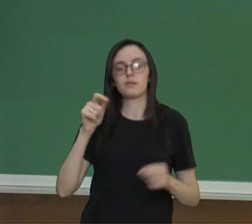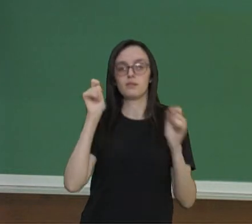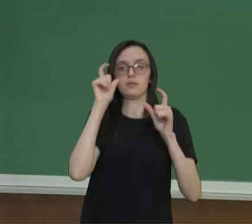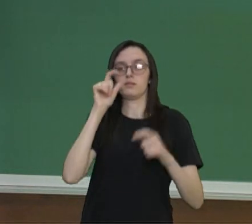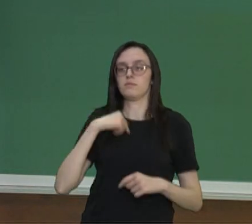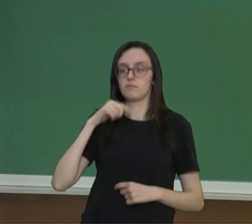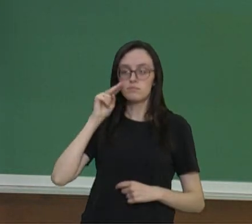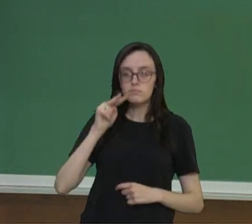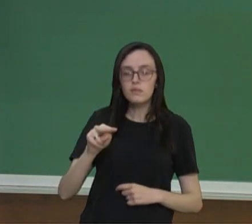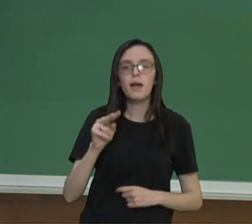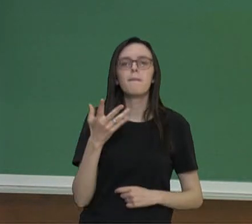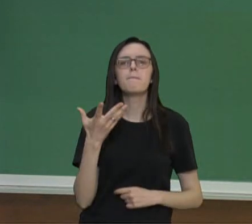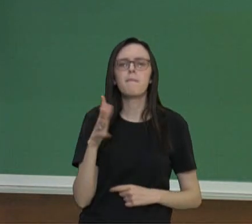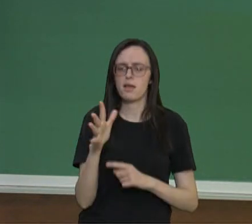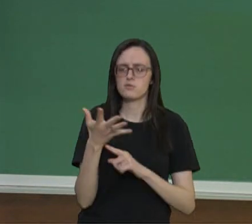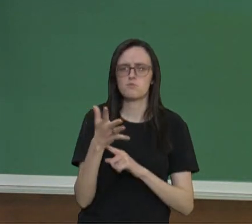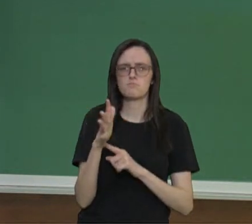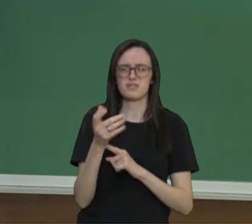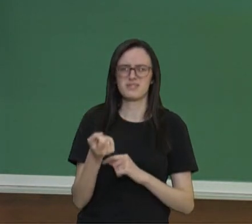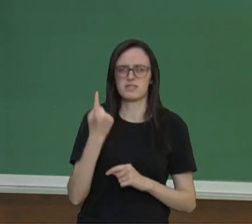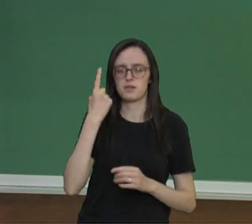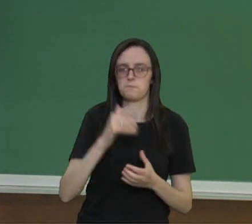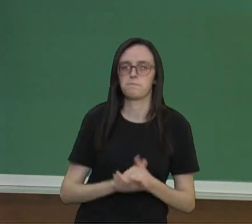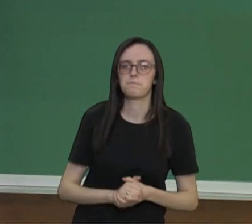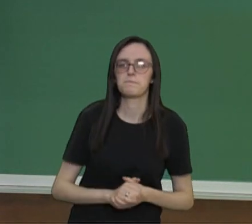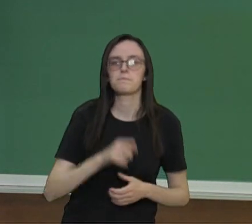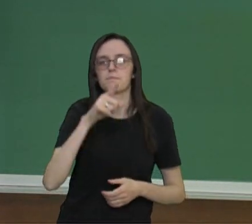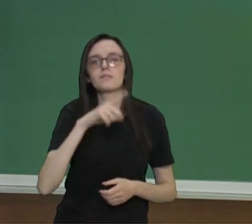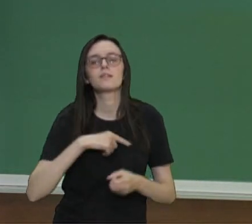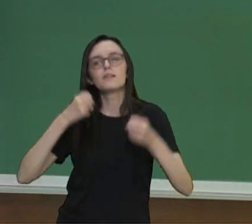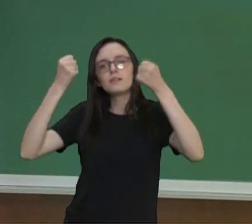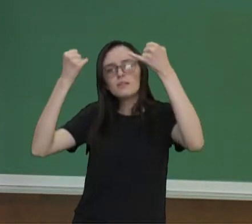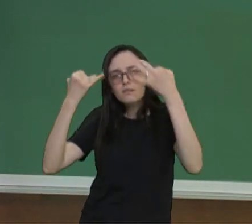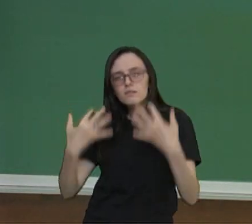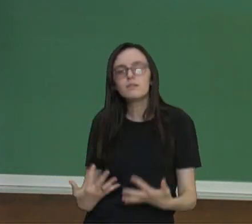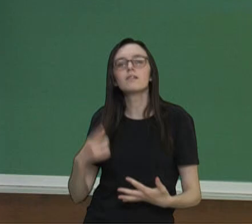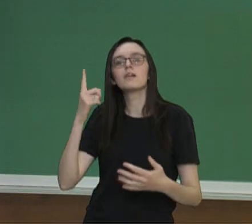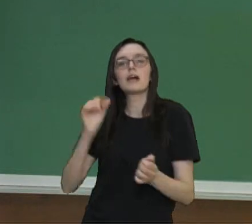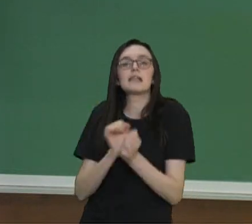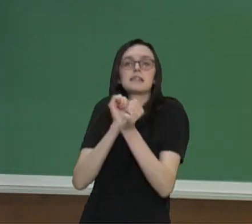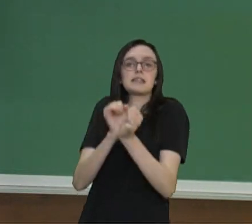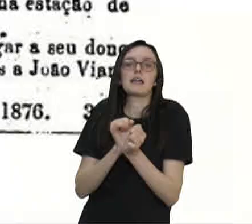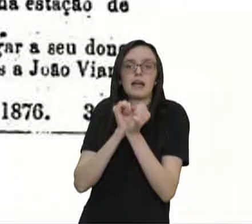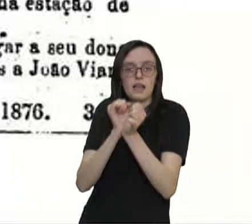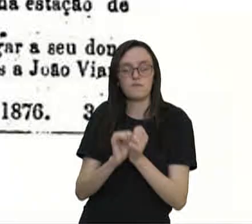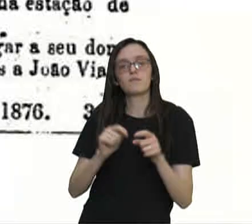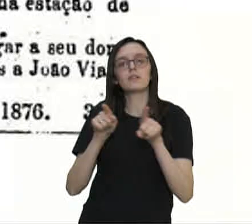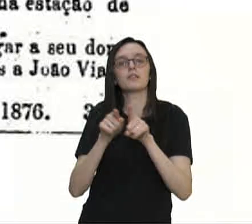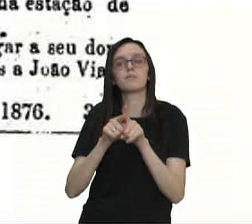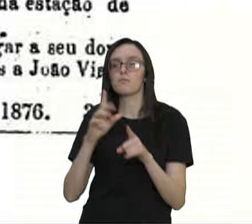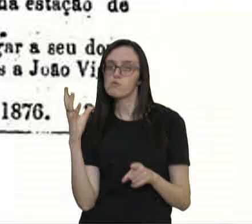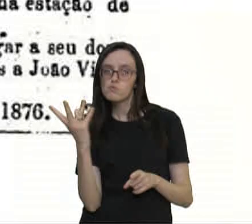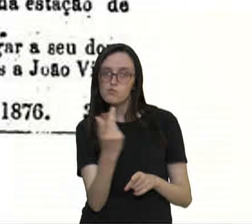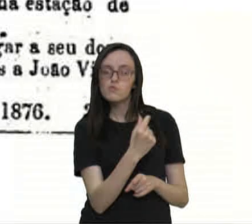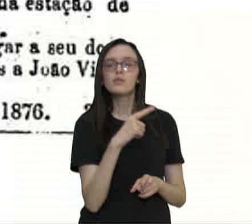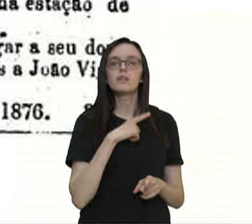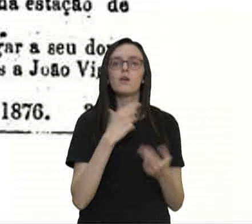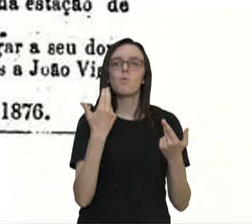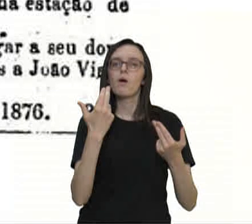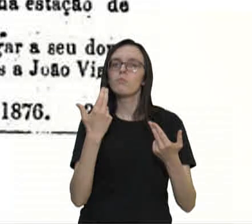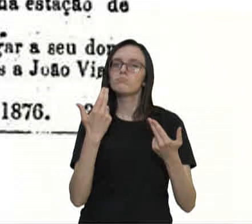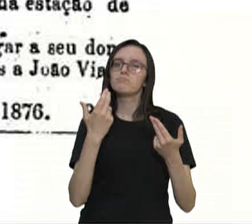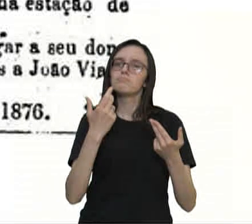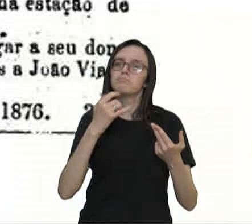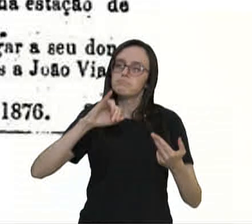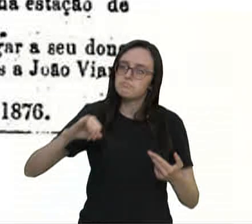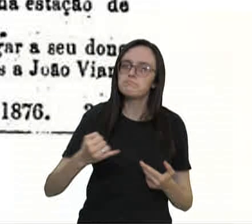esse mais ou menos. Então você tem a descrição dos escravos aqui e em todos eles gratifica-se bem